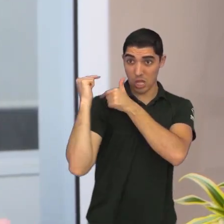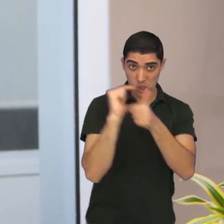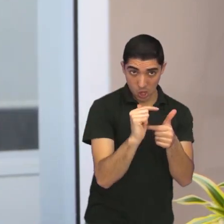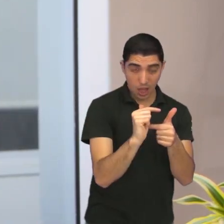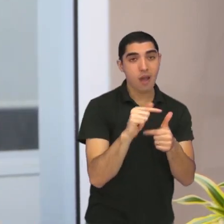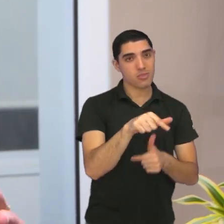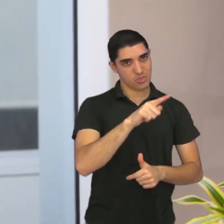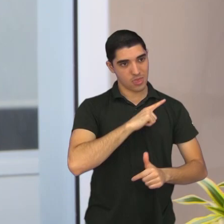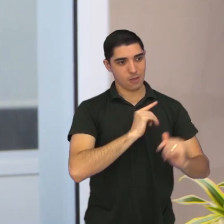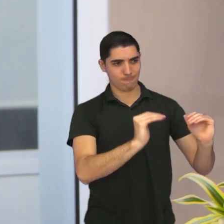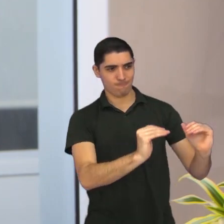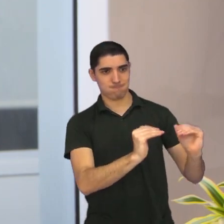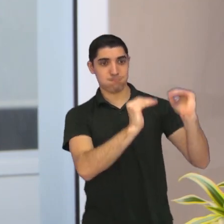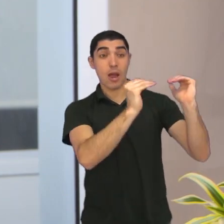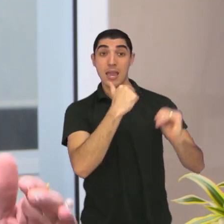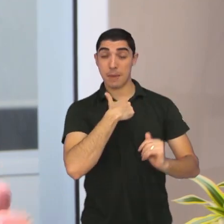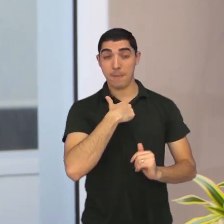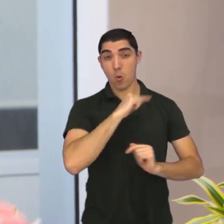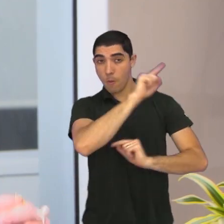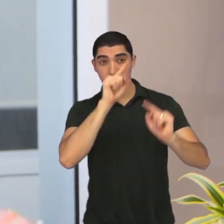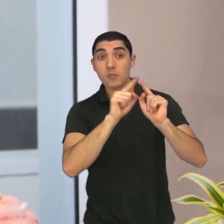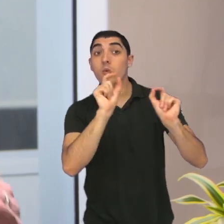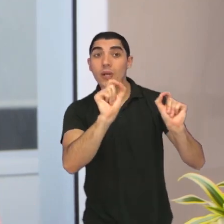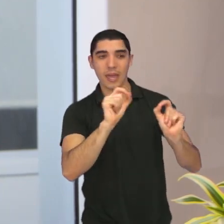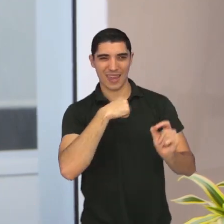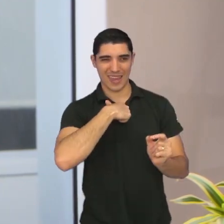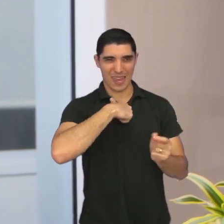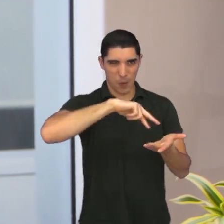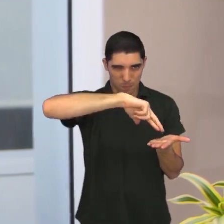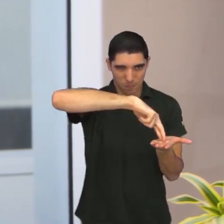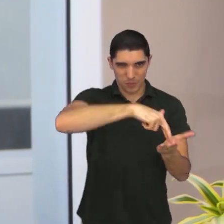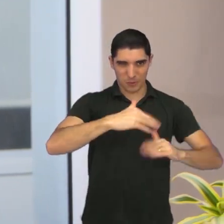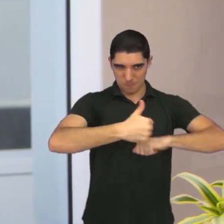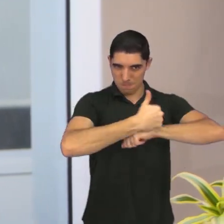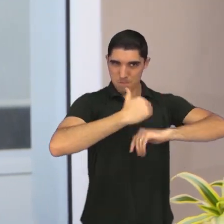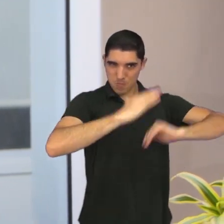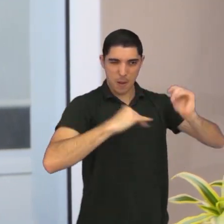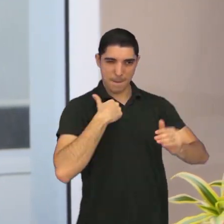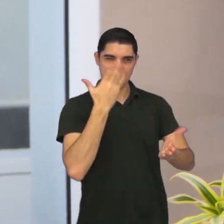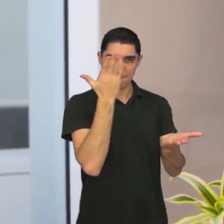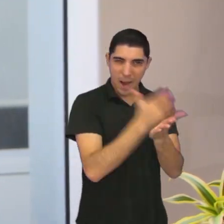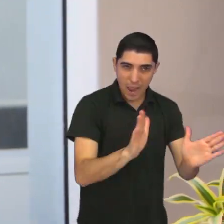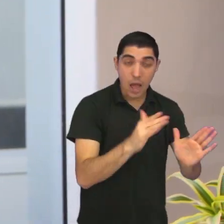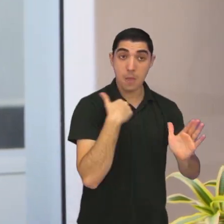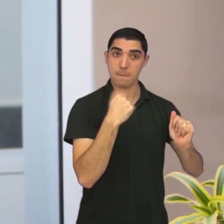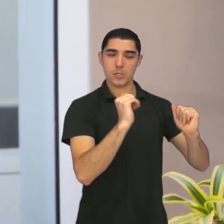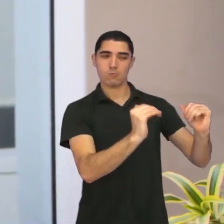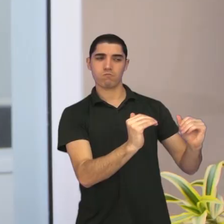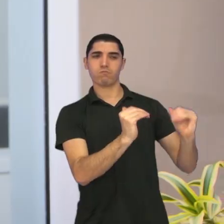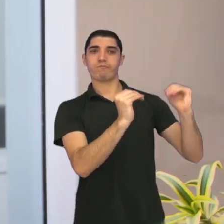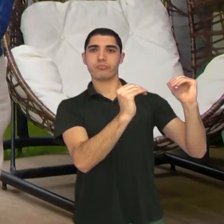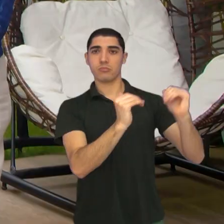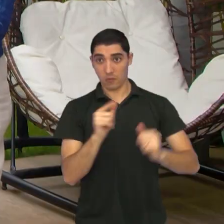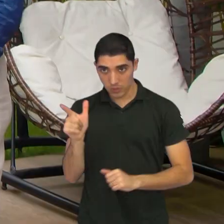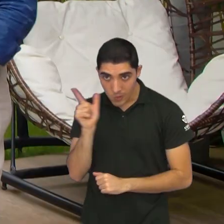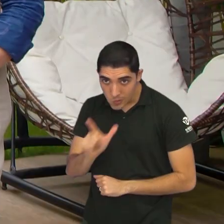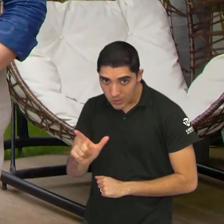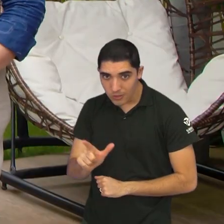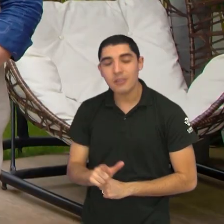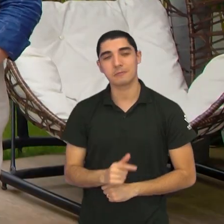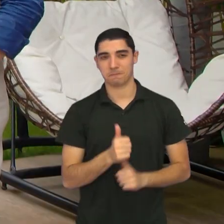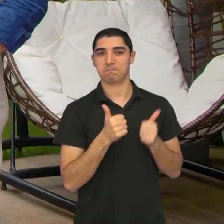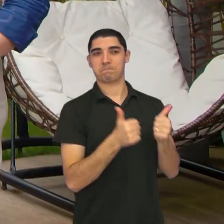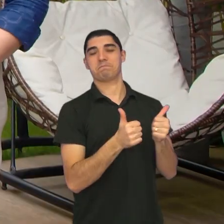o seu auge. E o meu propósito era parar de dançar como bailarina clássica no auge. Então. E